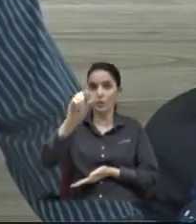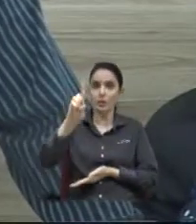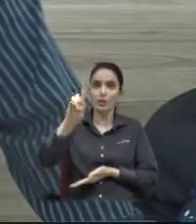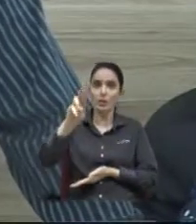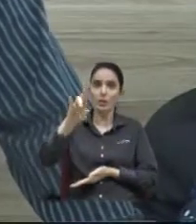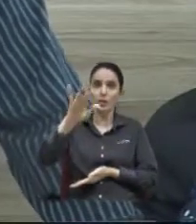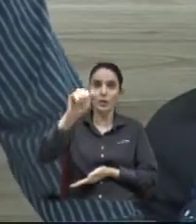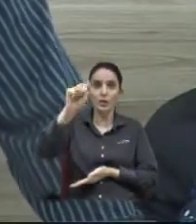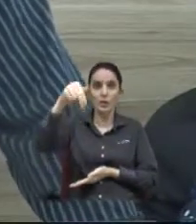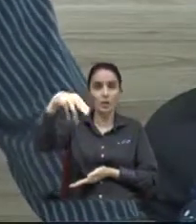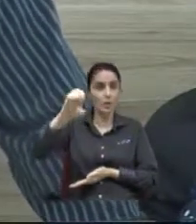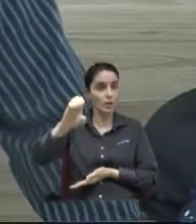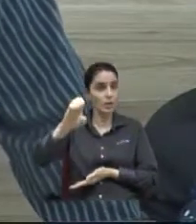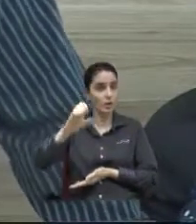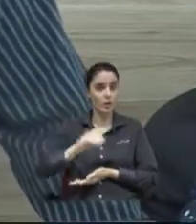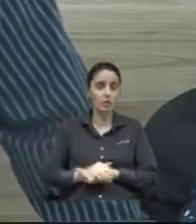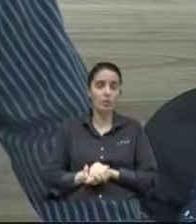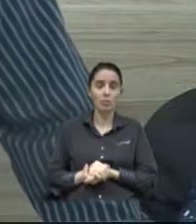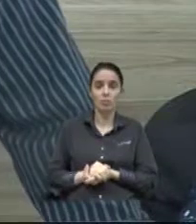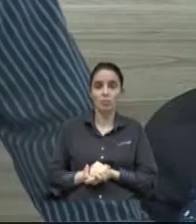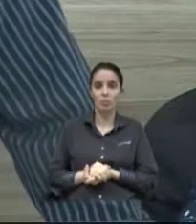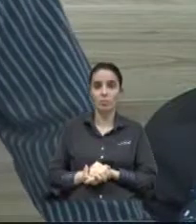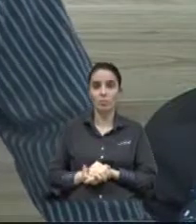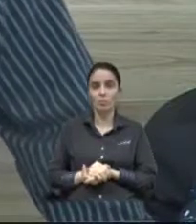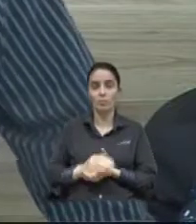sindicância que foi aberta sindicância